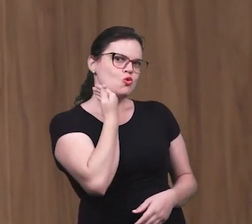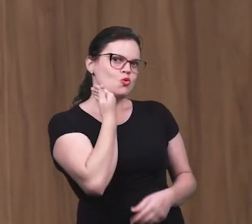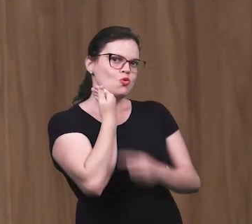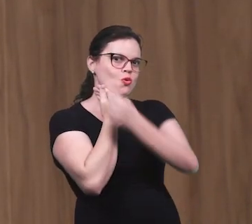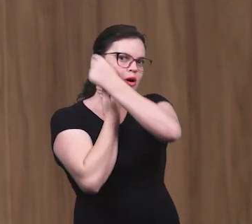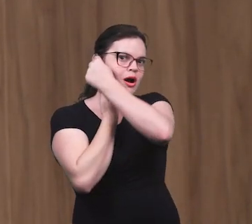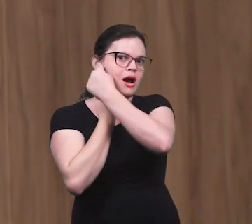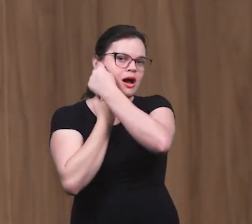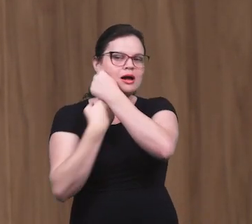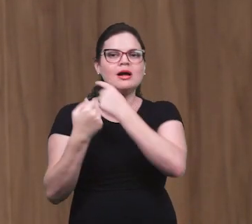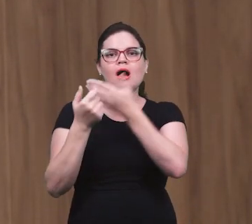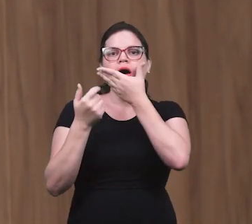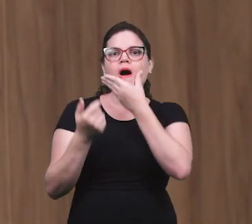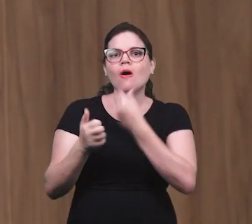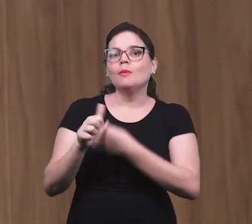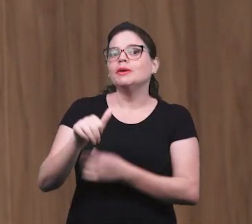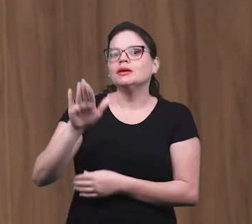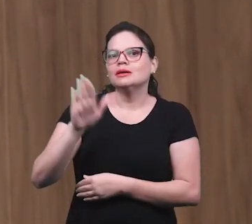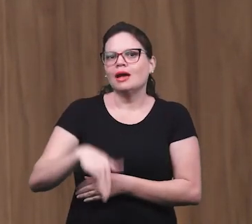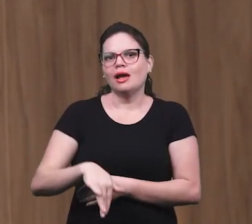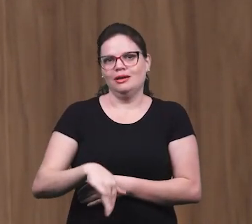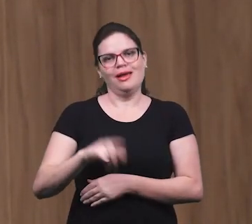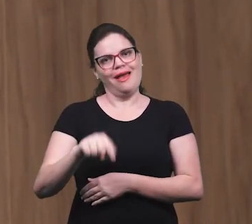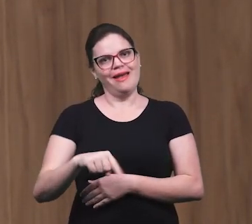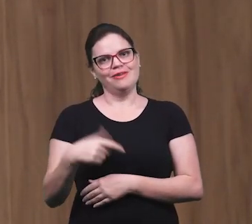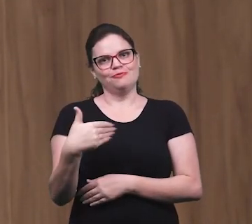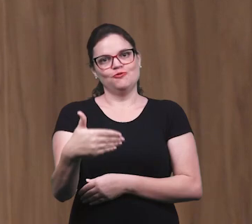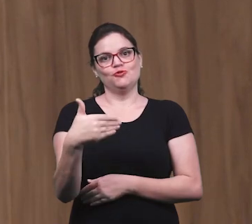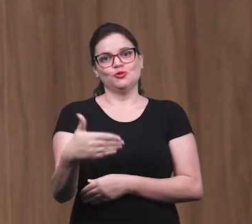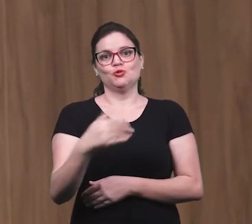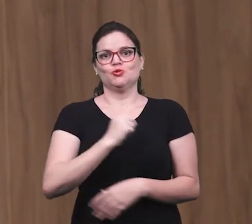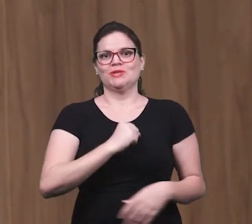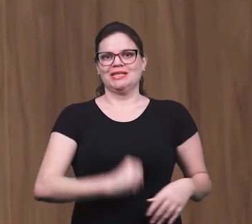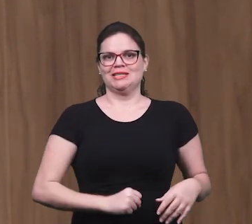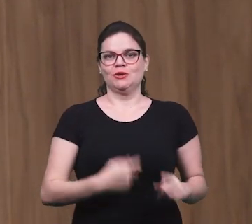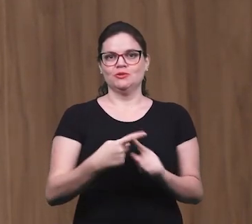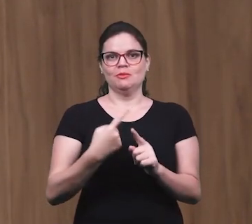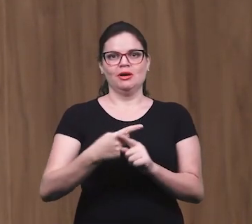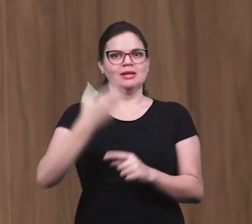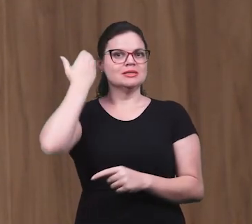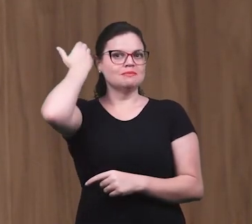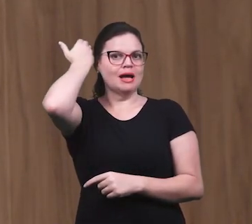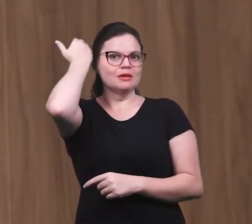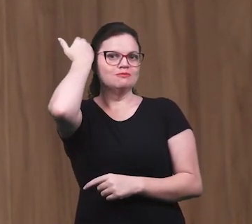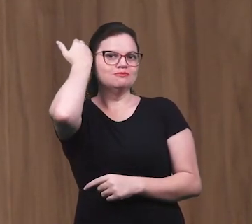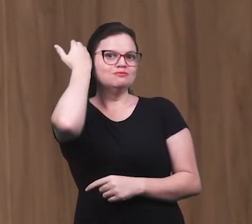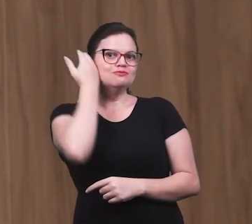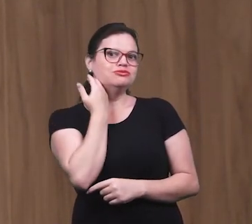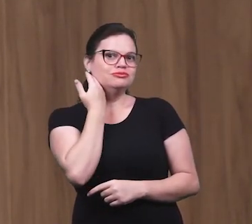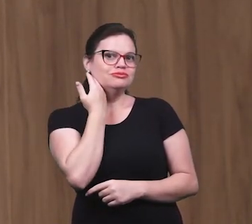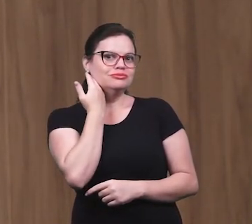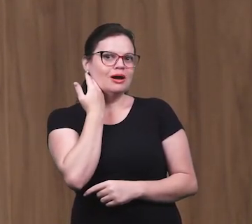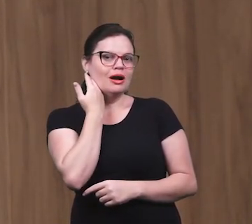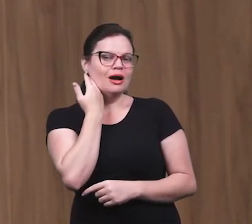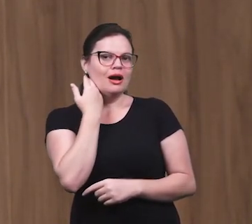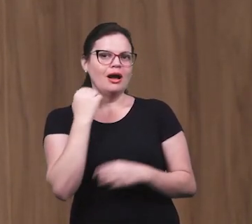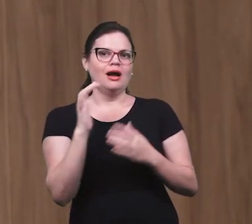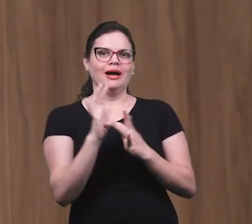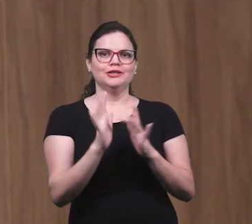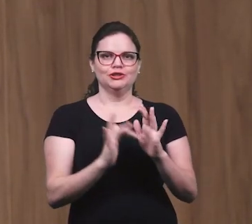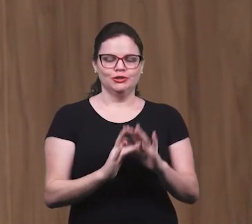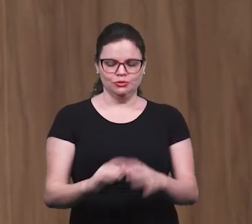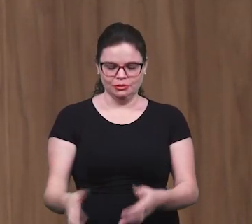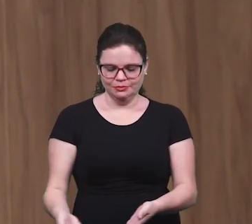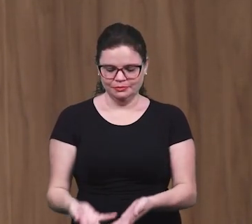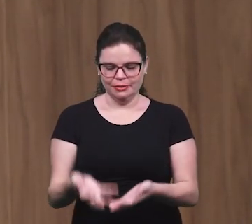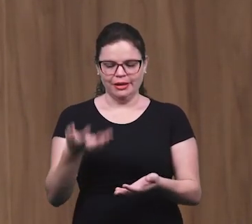Testamento, quando estivermos lendo, nós vamos passar por essa passagem, né, que uma espada cortou, aí você pega aquele membro,